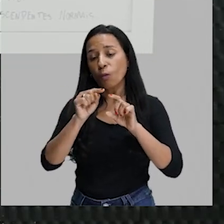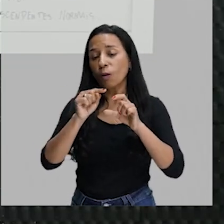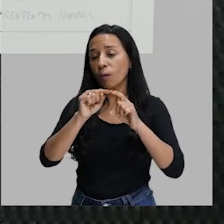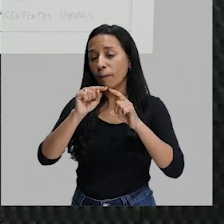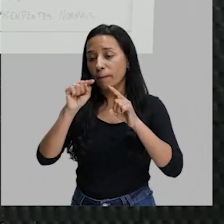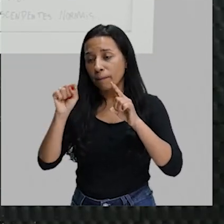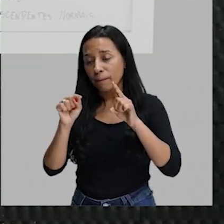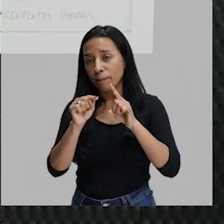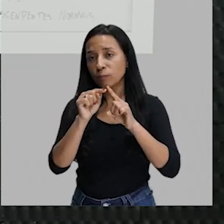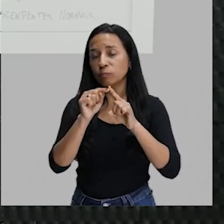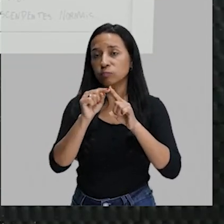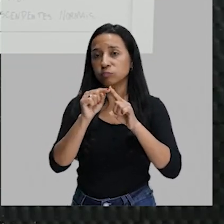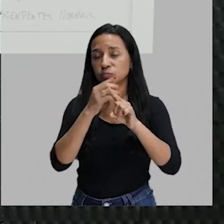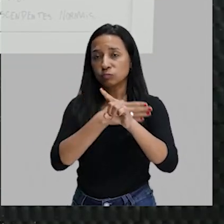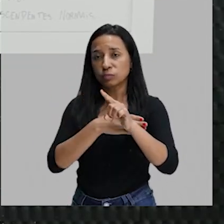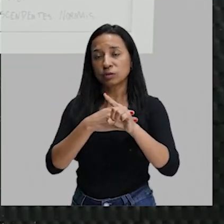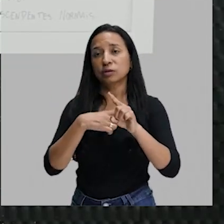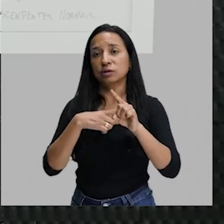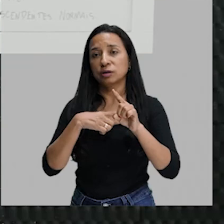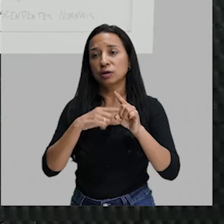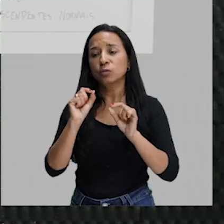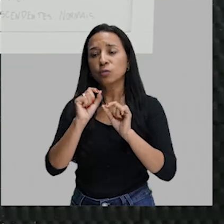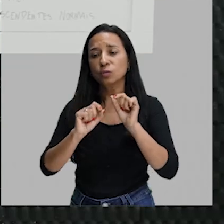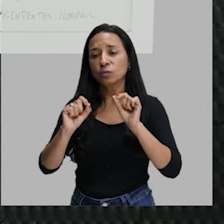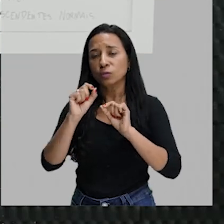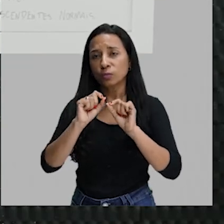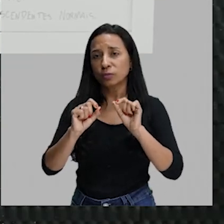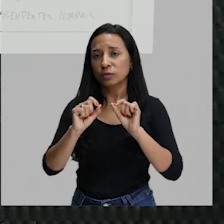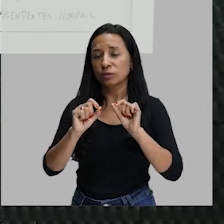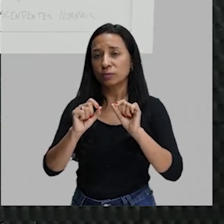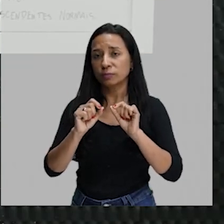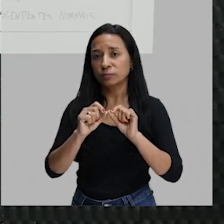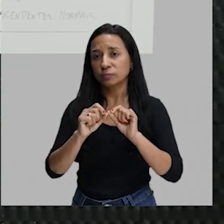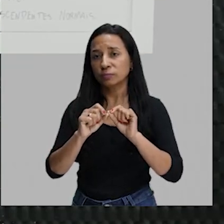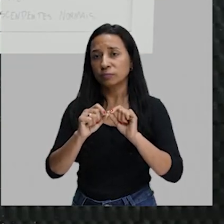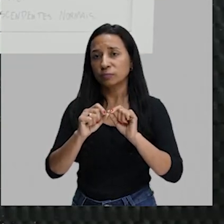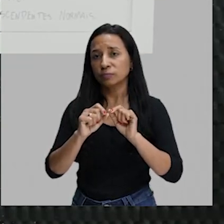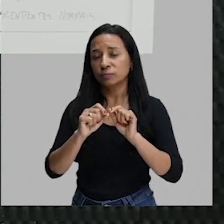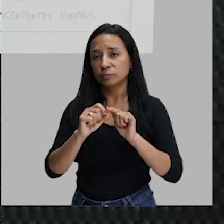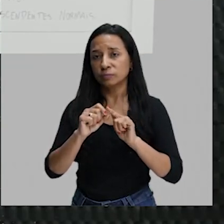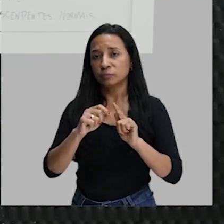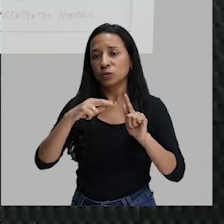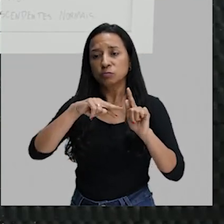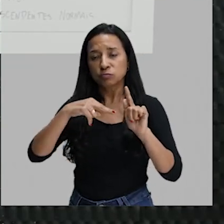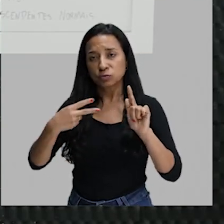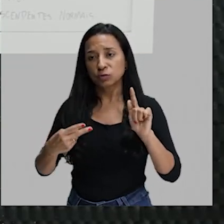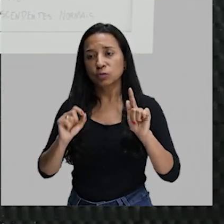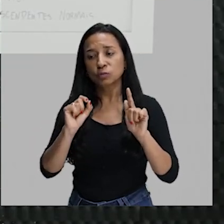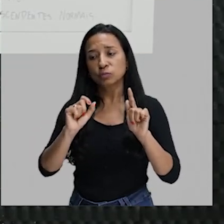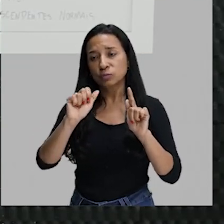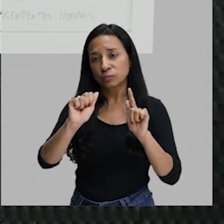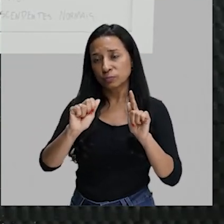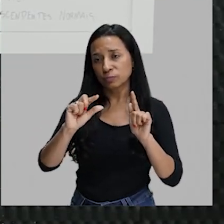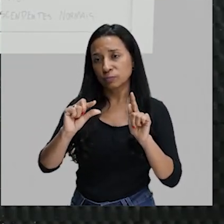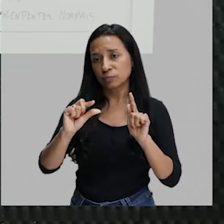ser o quê, pessoal? Ele vai ter este genótipo aqui, azinho, azinho, tá?